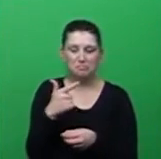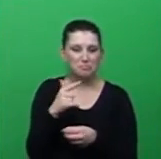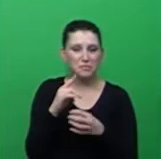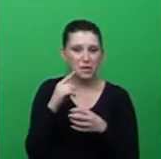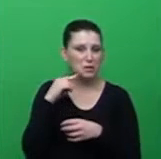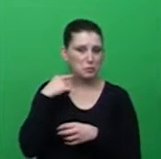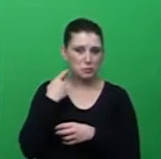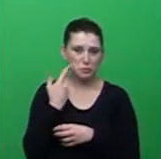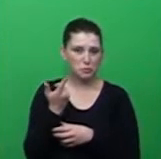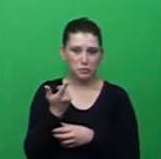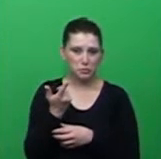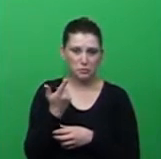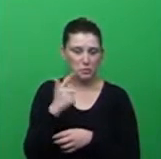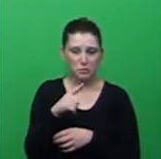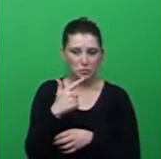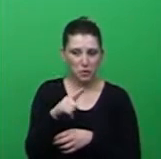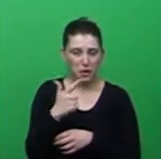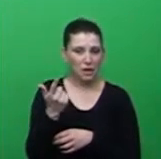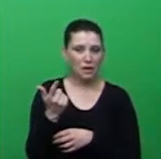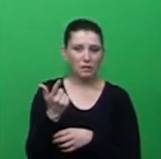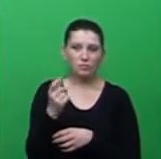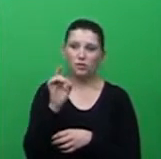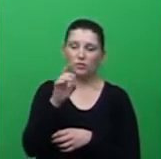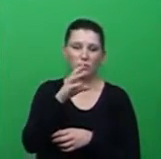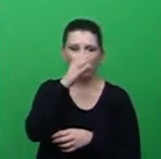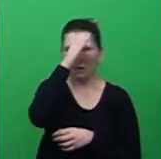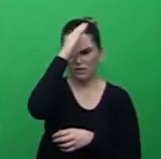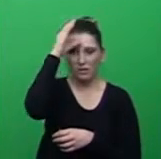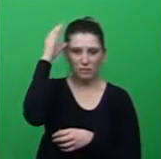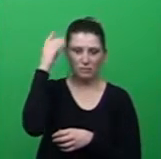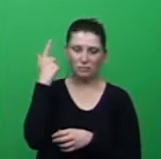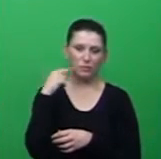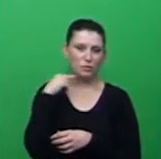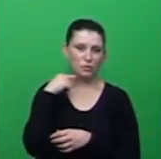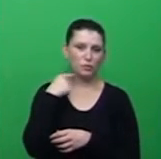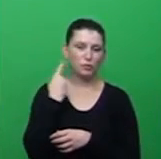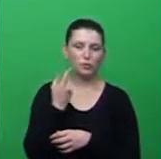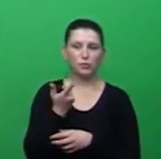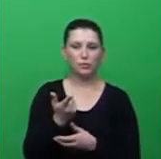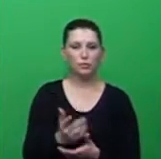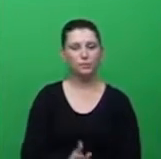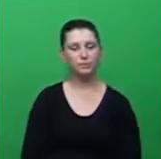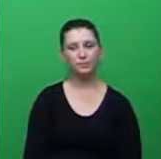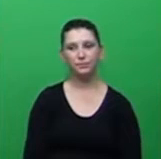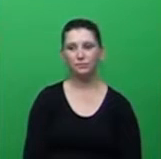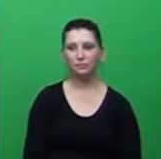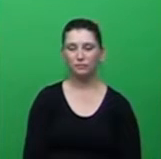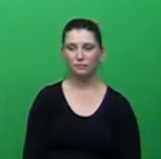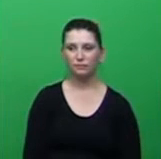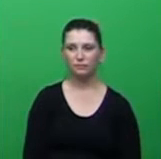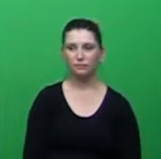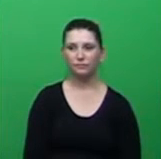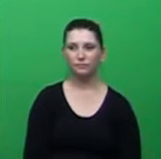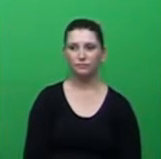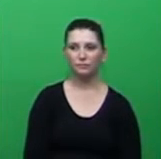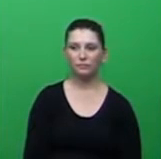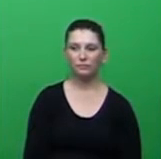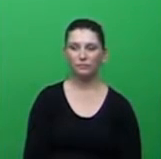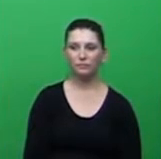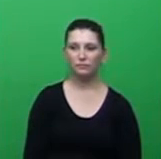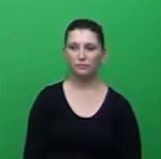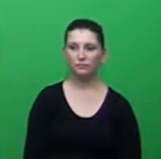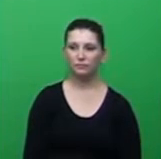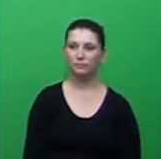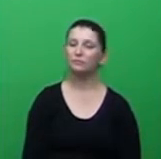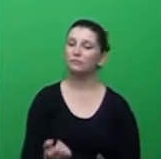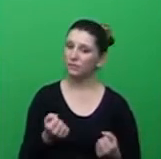tipo Caxias do Sul, Rio Grande do Sul, né? E muitas outras, tu sai a procurar e tu não encontra. Está certo que o fator